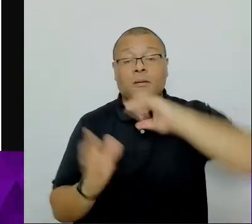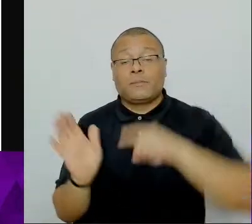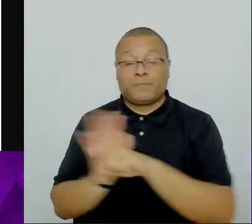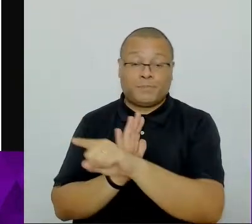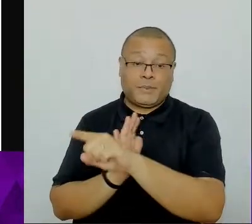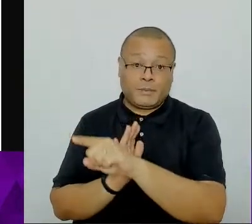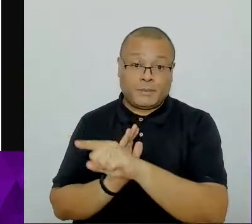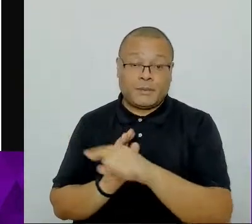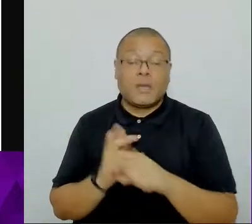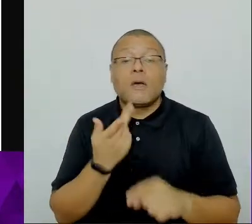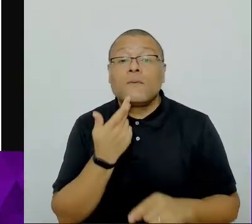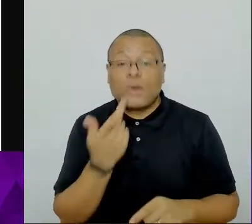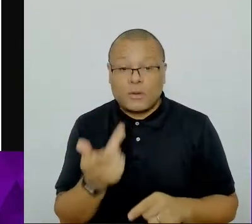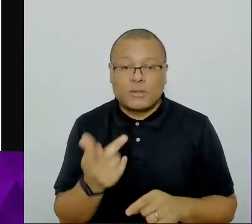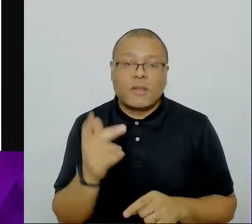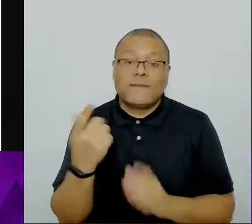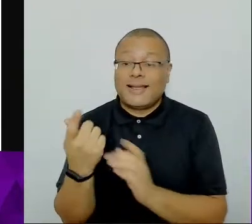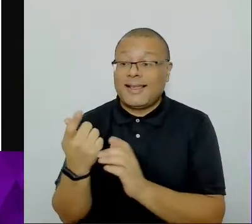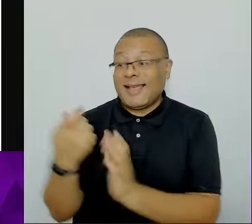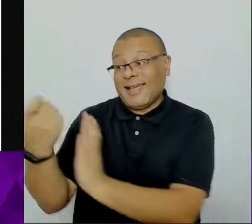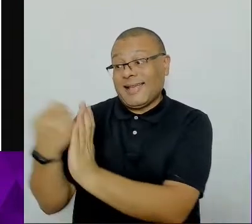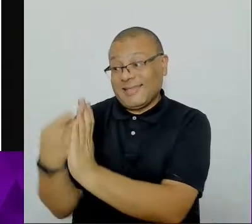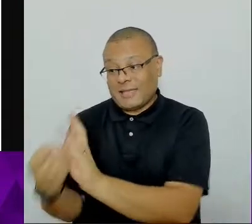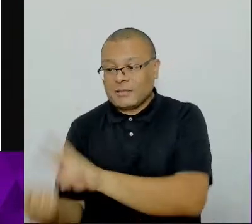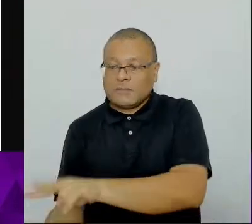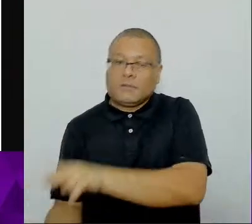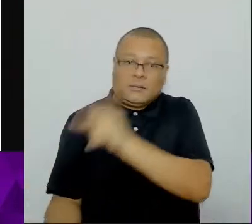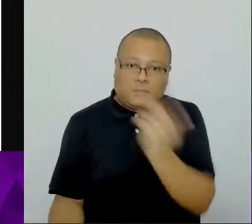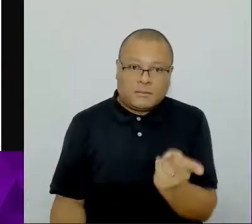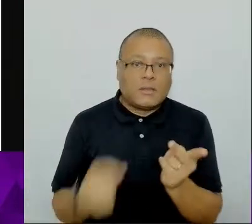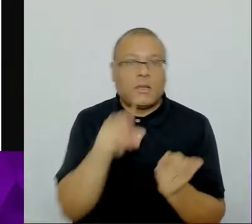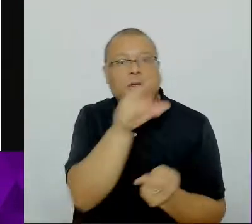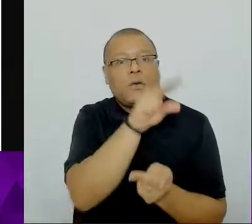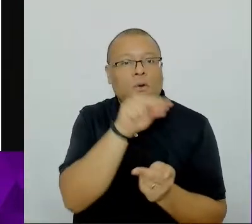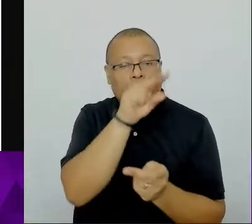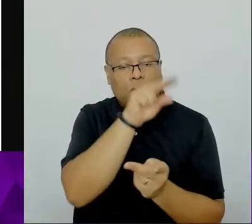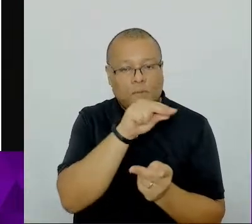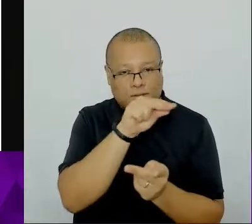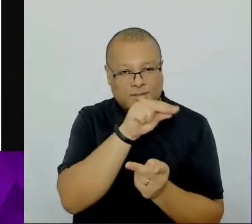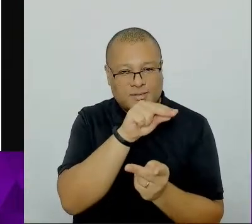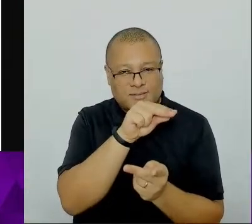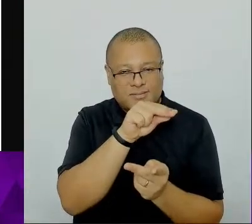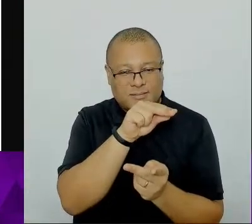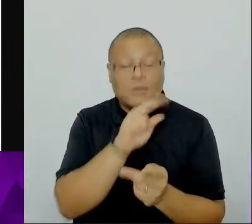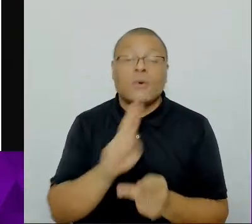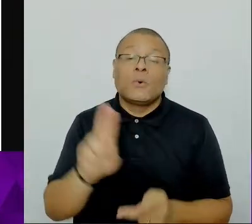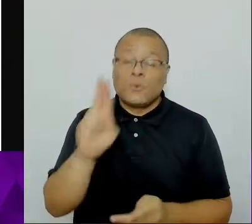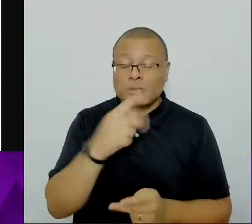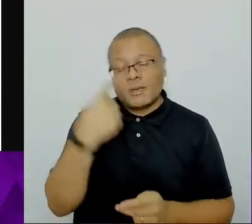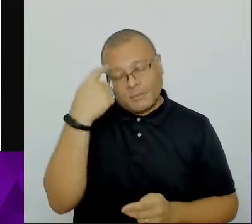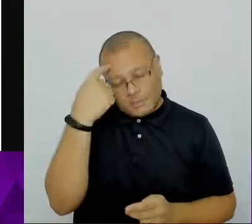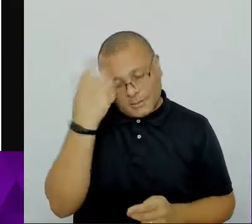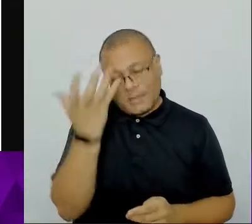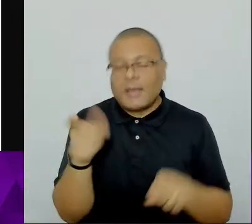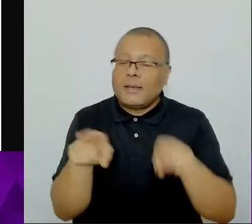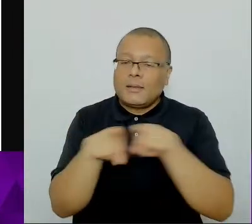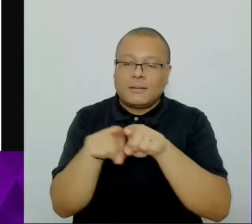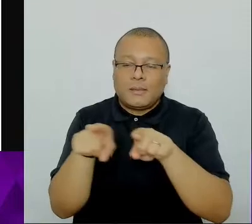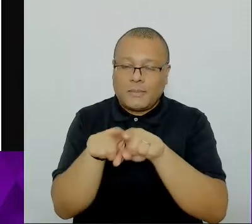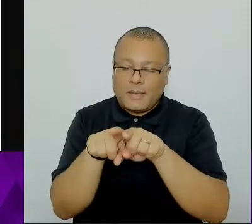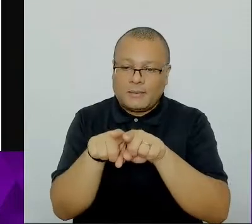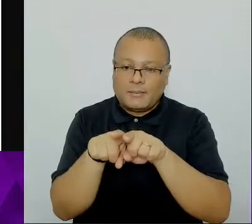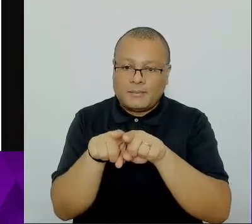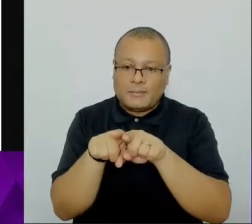o que a gente chama de text to speech. Então, também usando inteligência